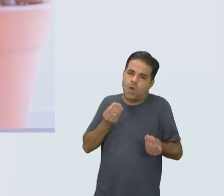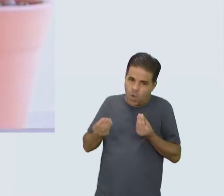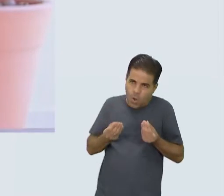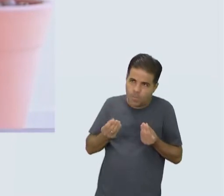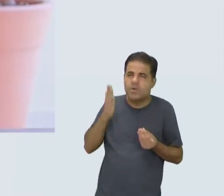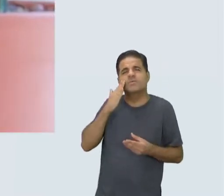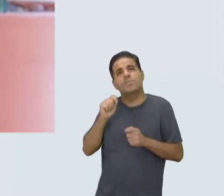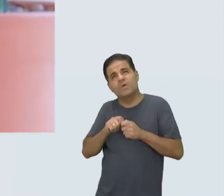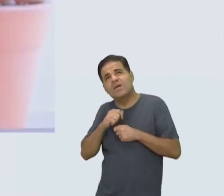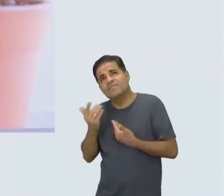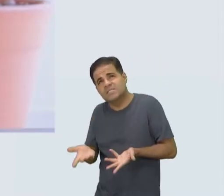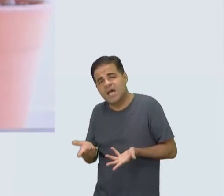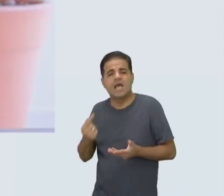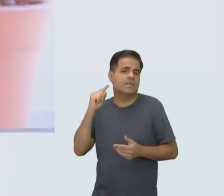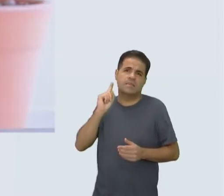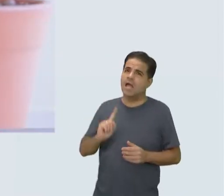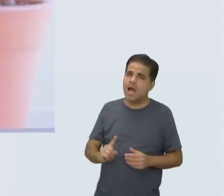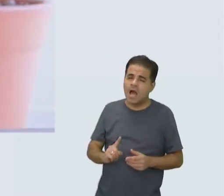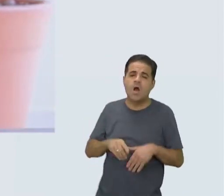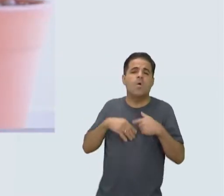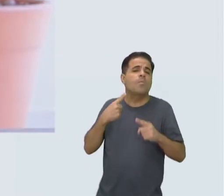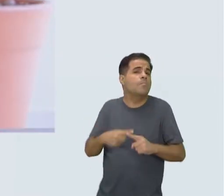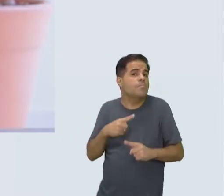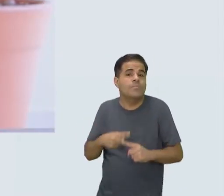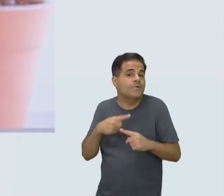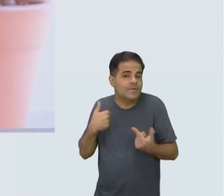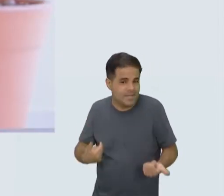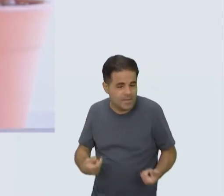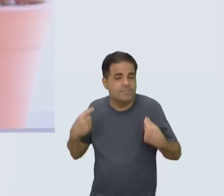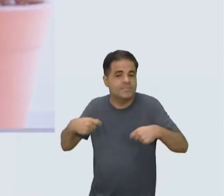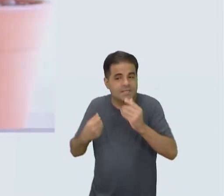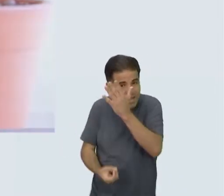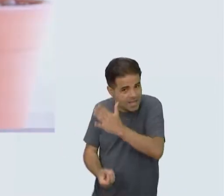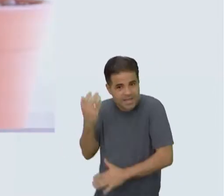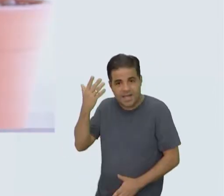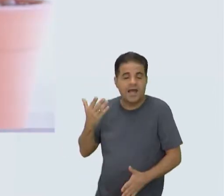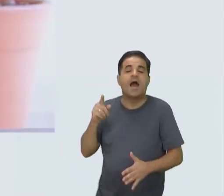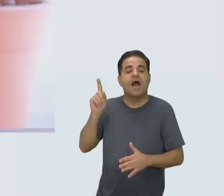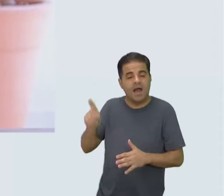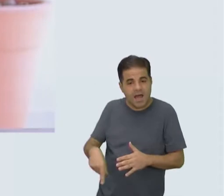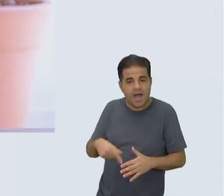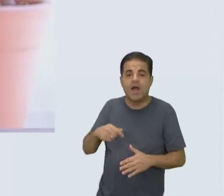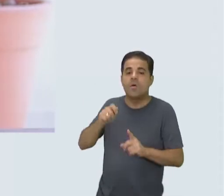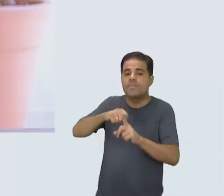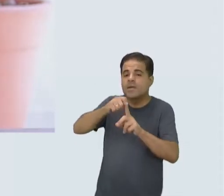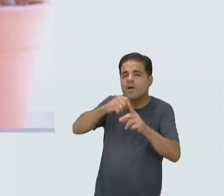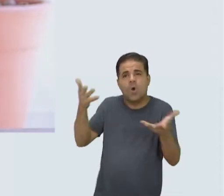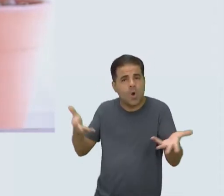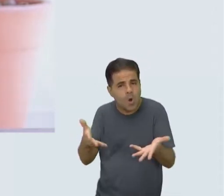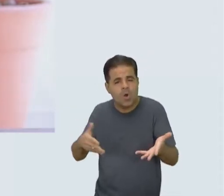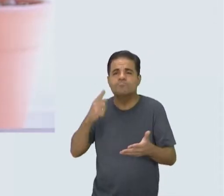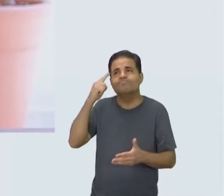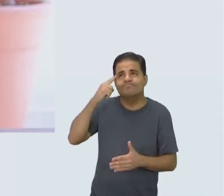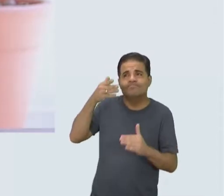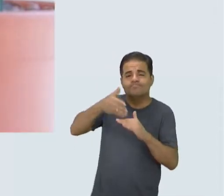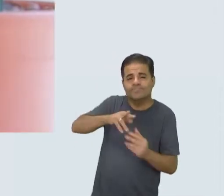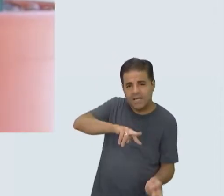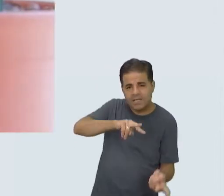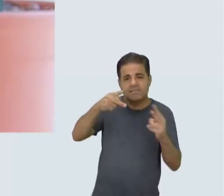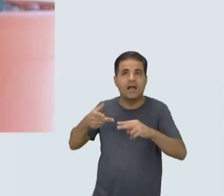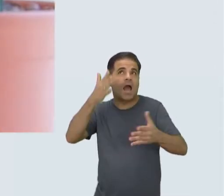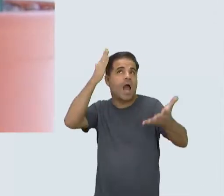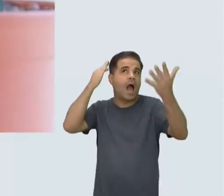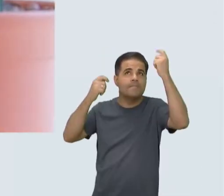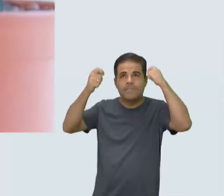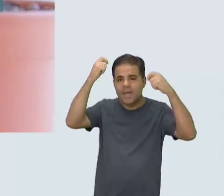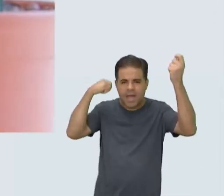o que eu iria fazer? Não. Mas eu sabia o porquê eu tinha criado o Apenas Ana. Então, sei lá, antes mesmo de eu pensar em passar pela transição capilar, antes